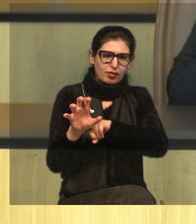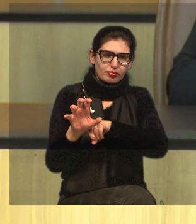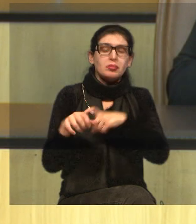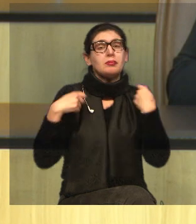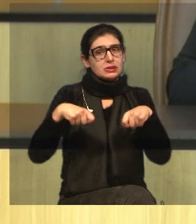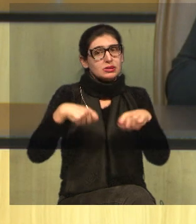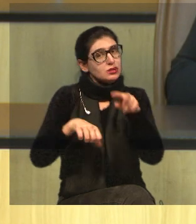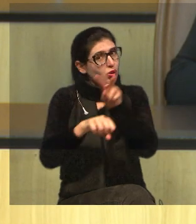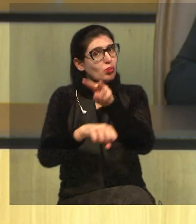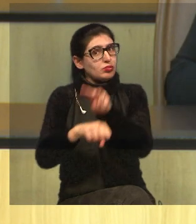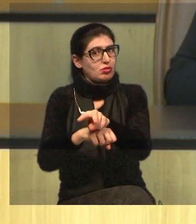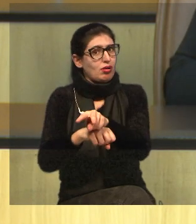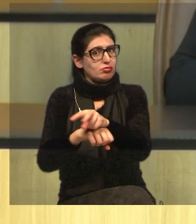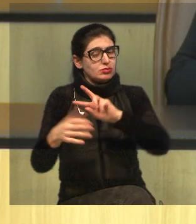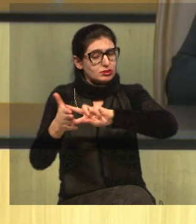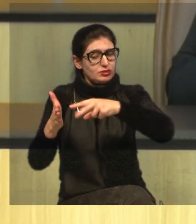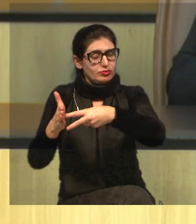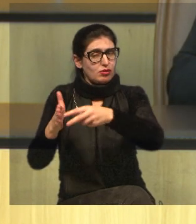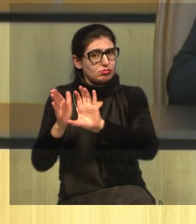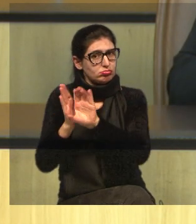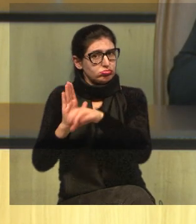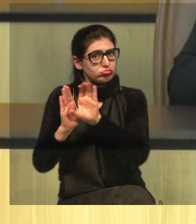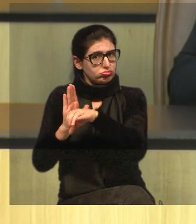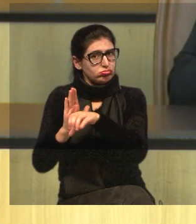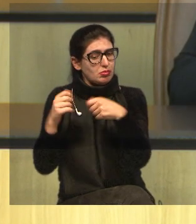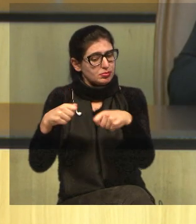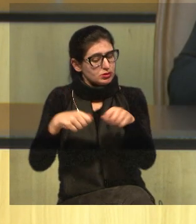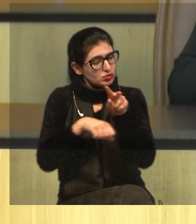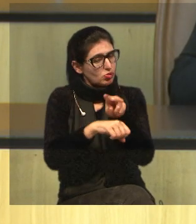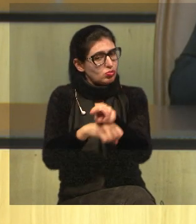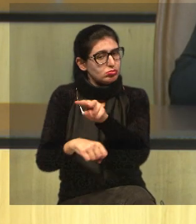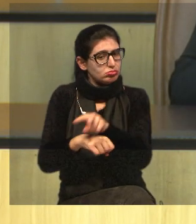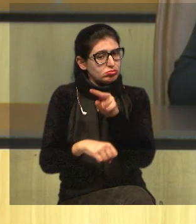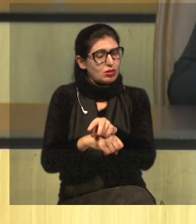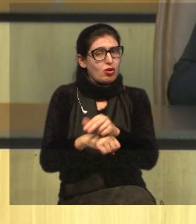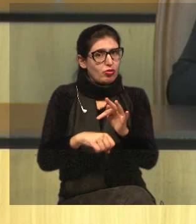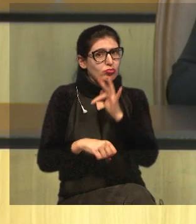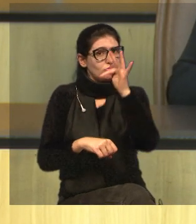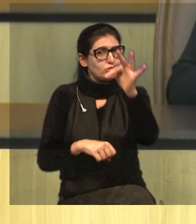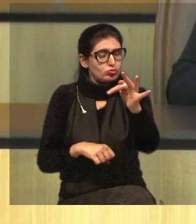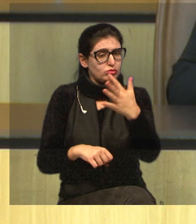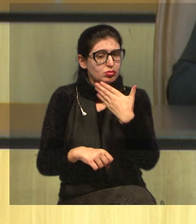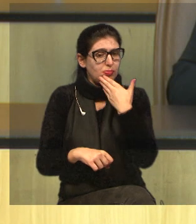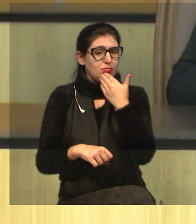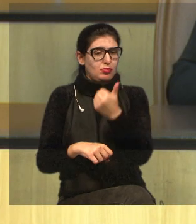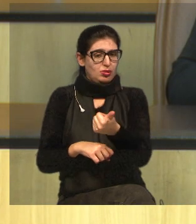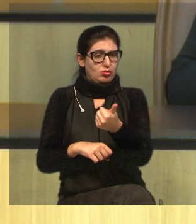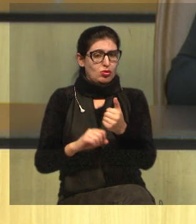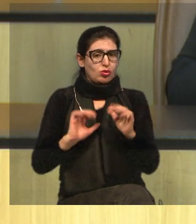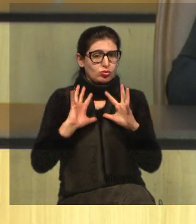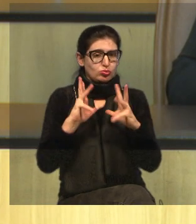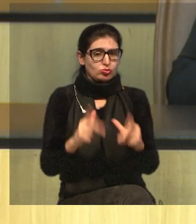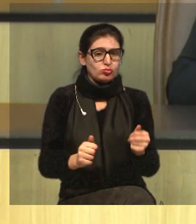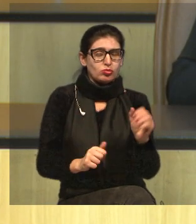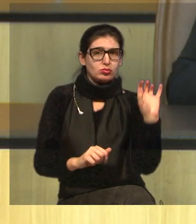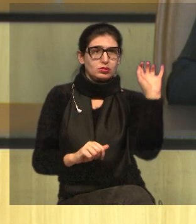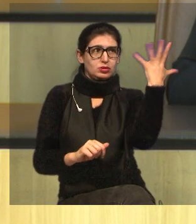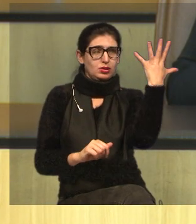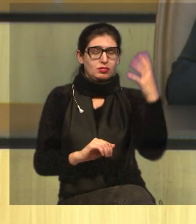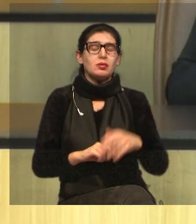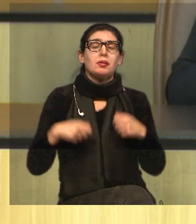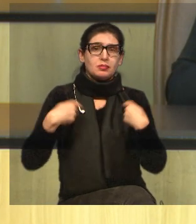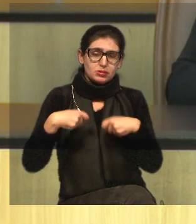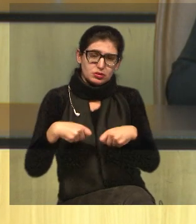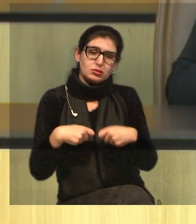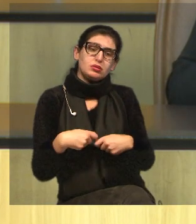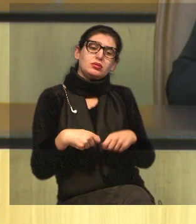pela presença de todos, e que a gente possa nos comprometer com a vida de cada criança. Porque se você comprometer